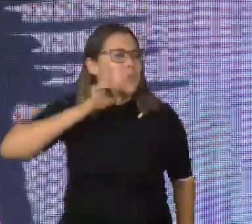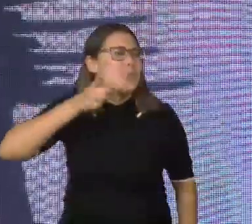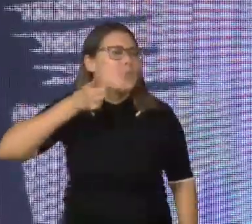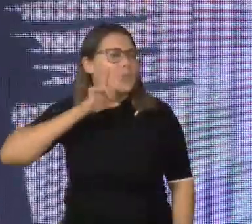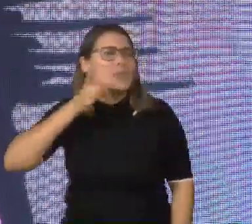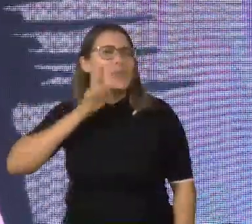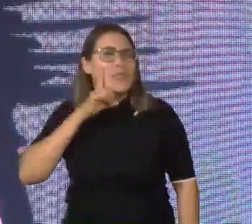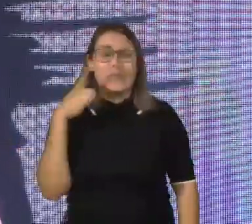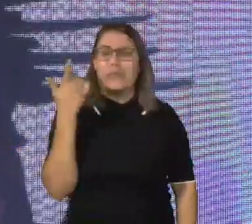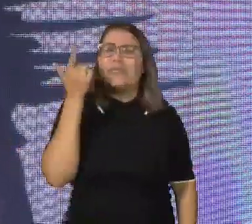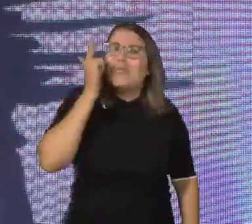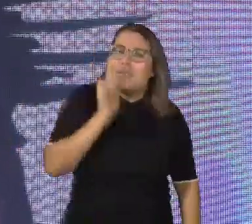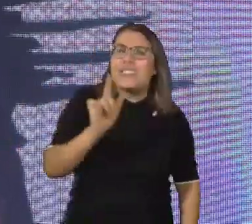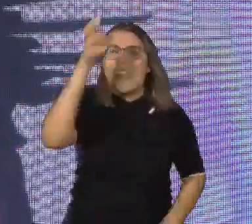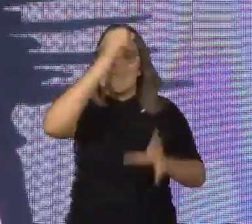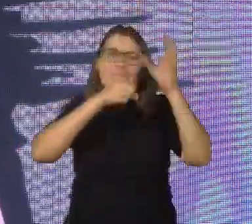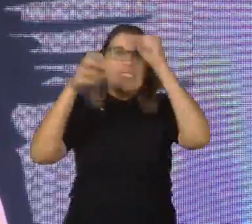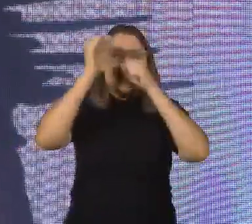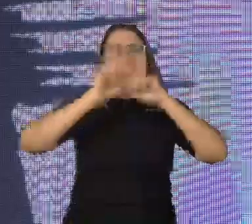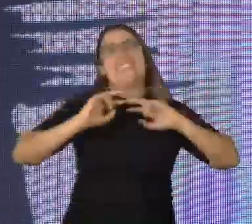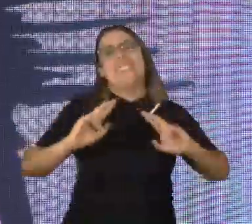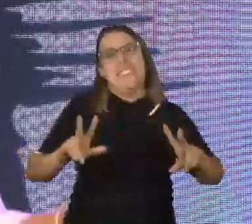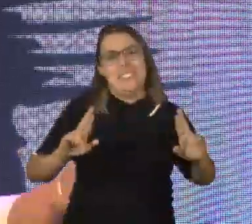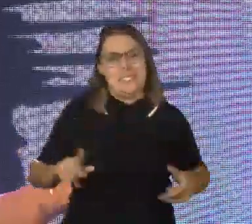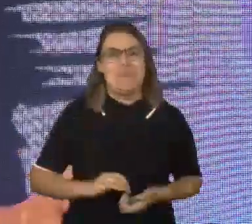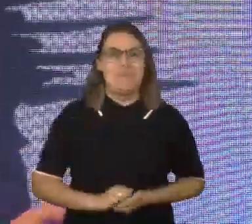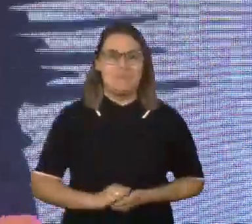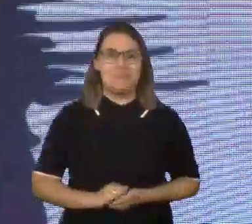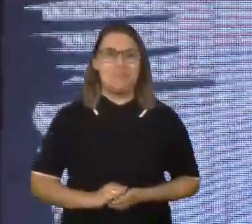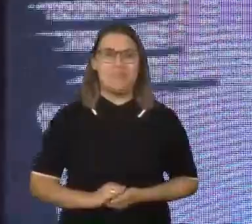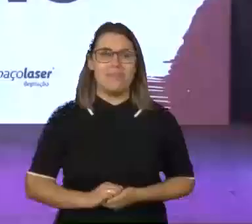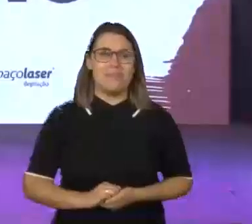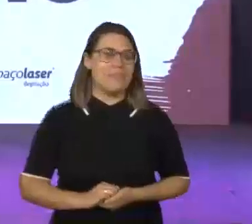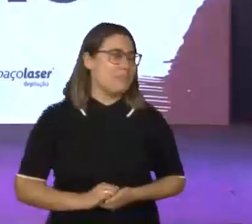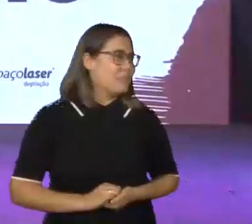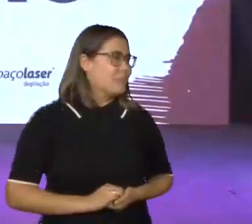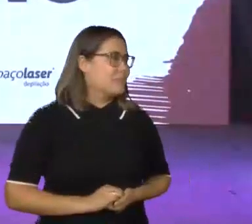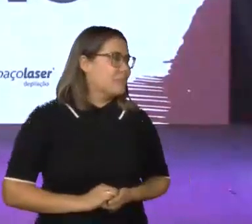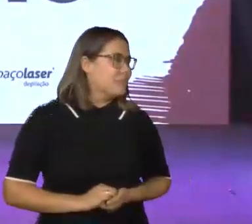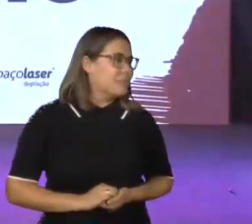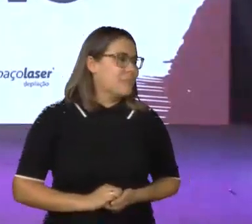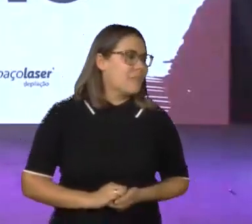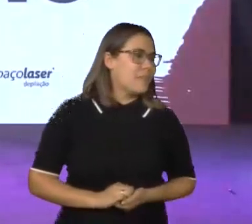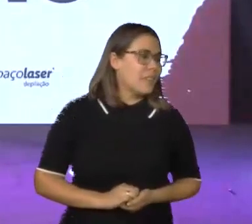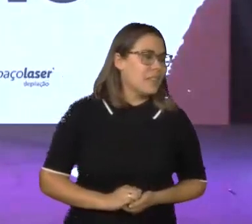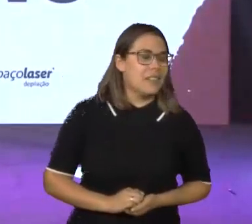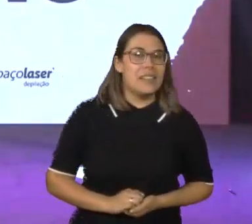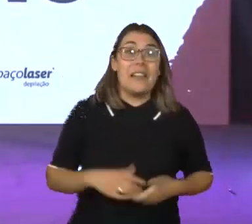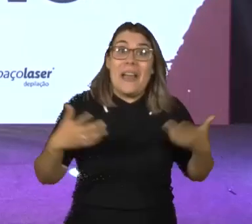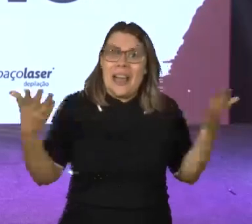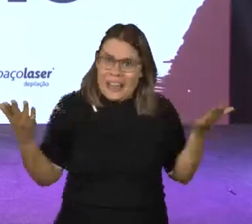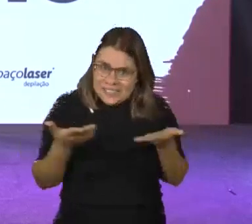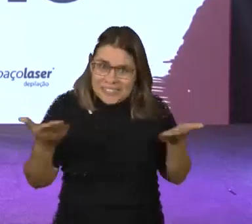saem ganhando com essas diferenças. Eu vou ficando